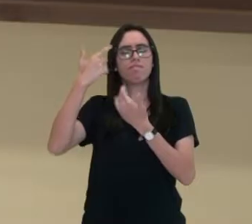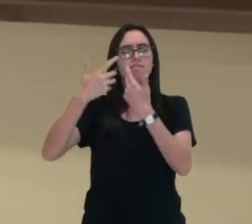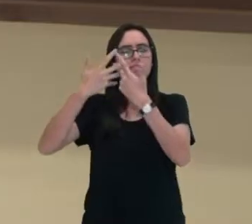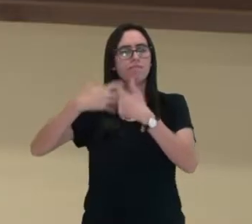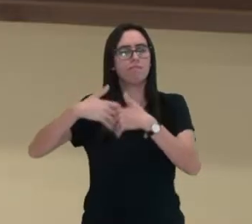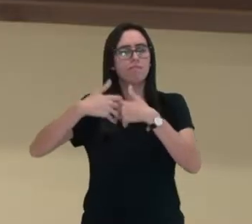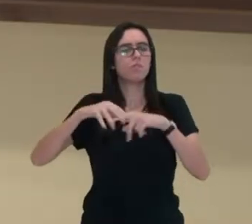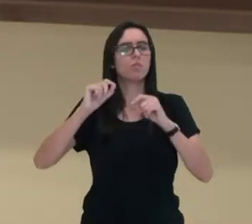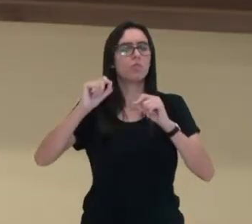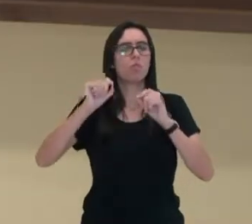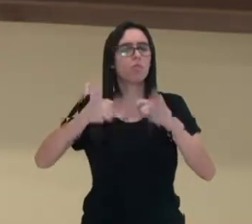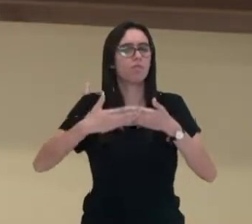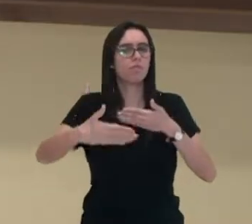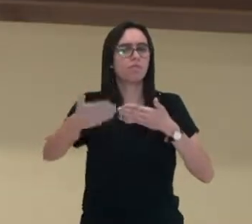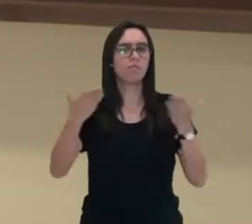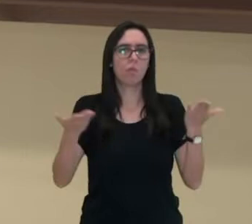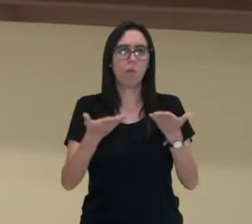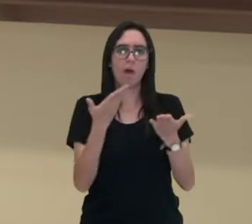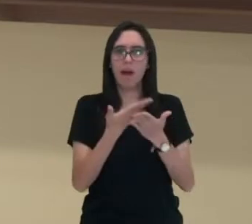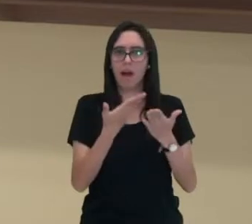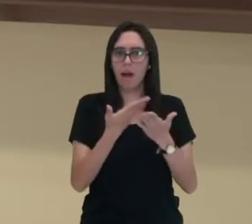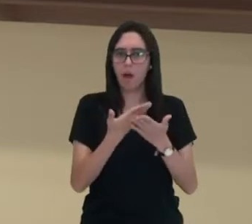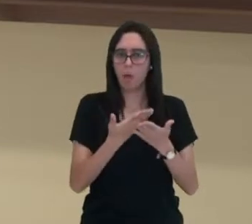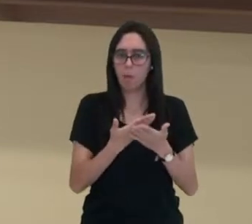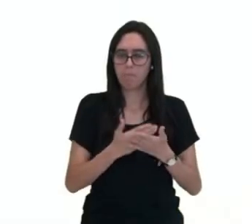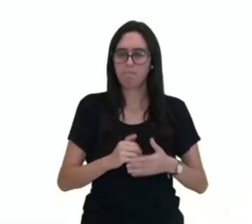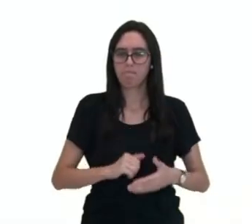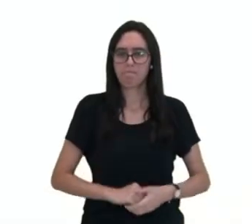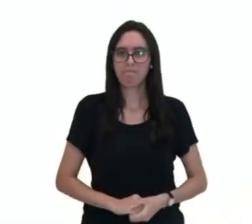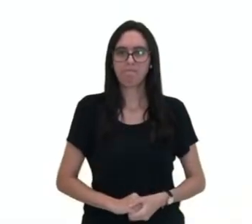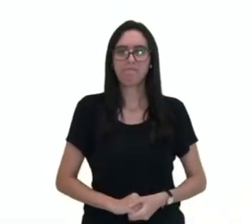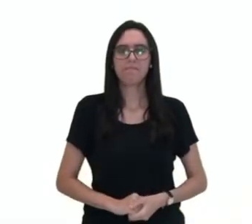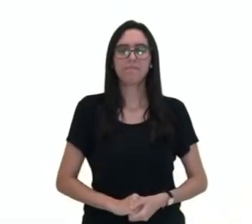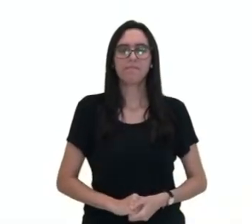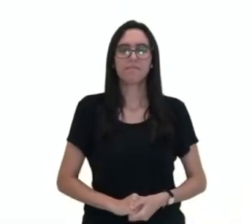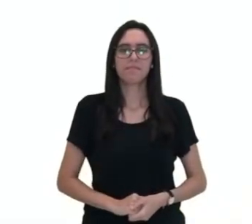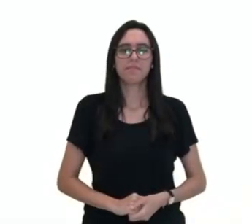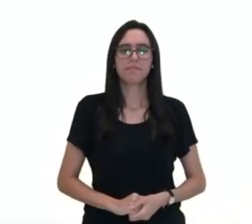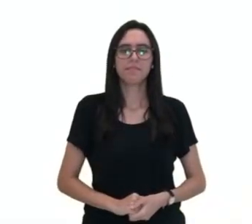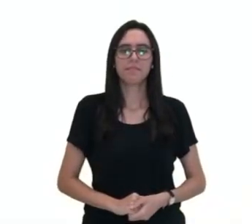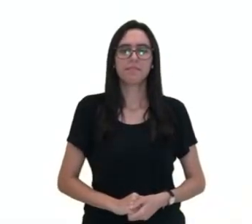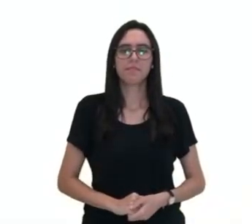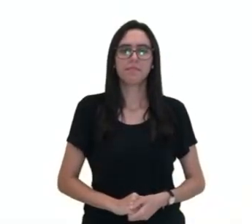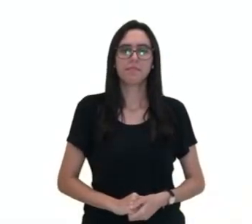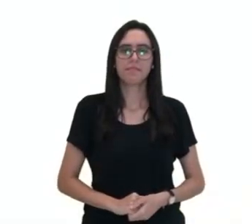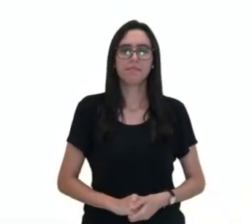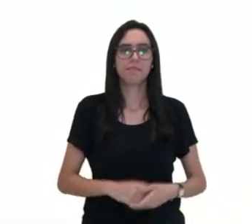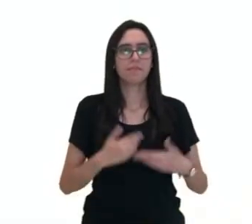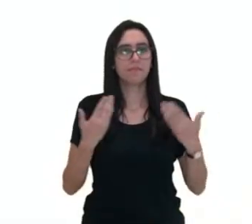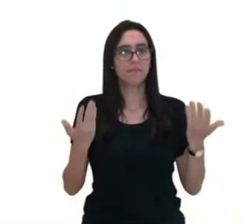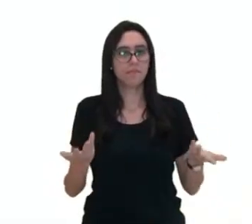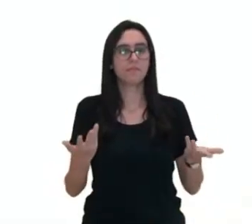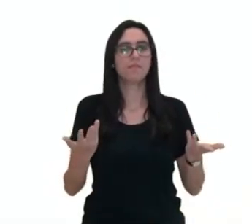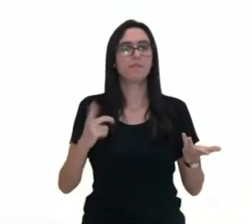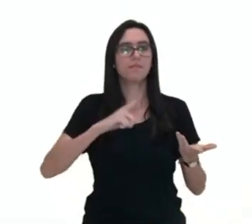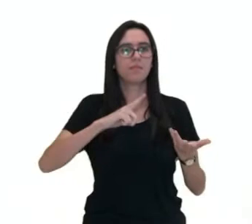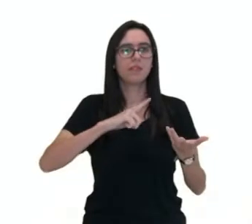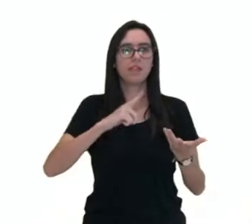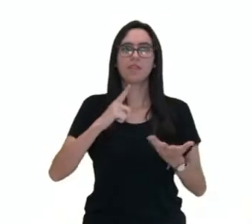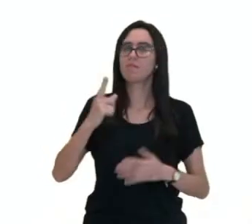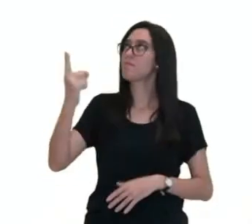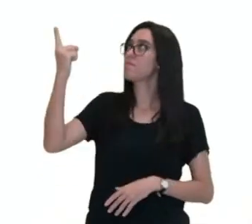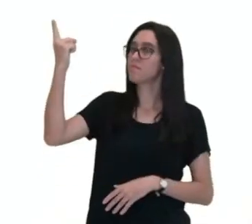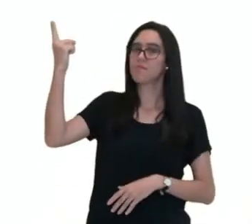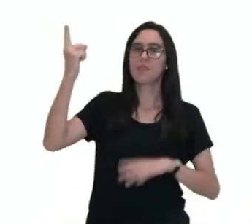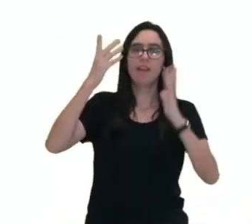vem pela frente, né, qual é o conto que nós escolhemos para fazer parte desse momento. Então, animaizinhos de estimação